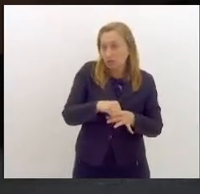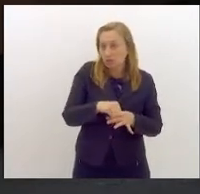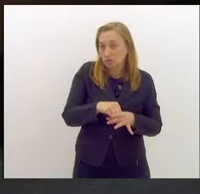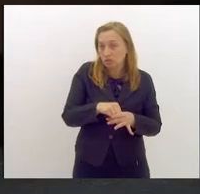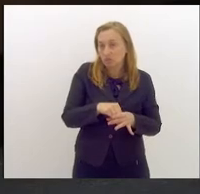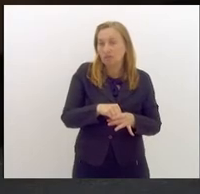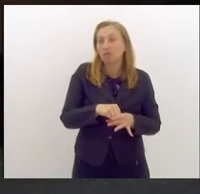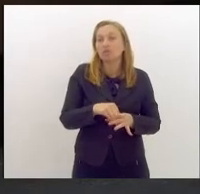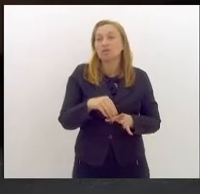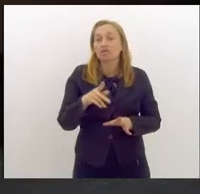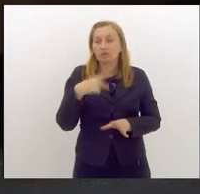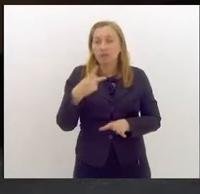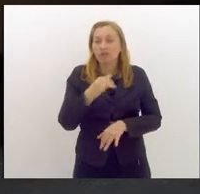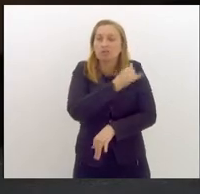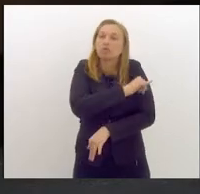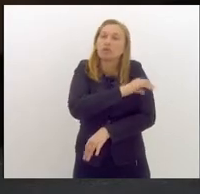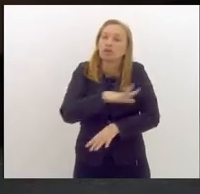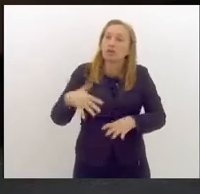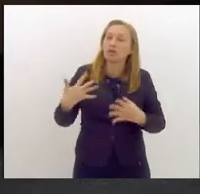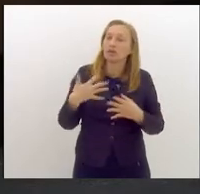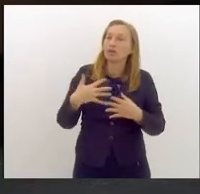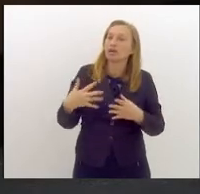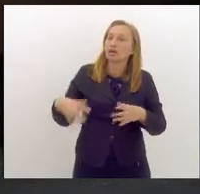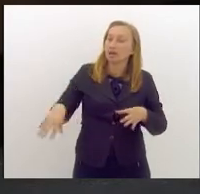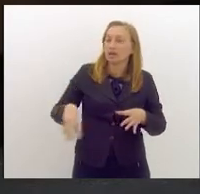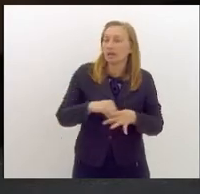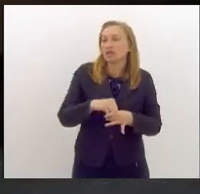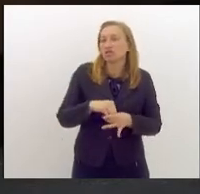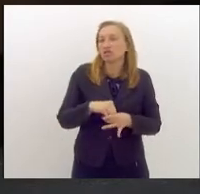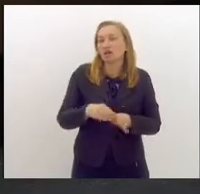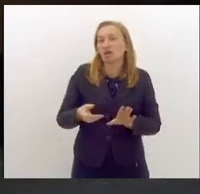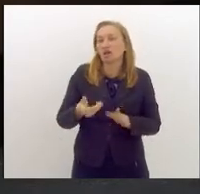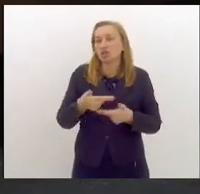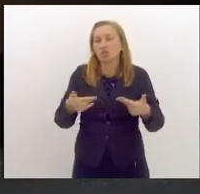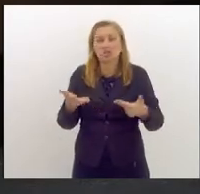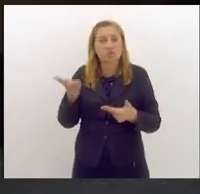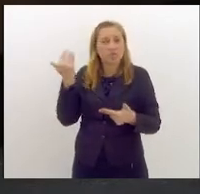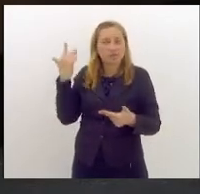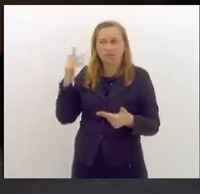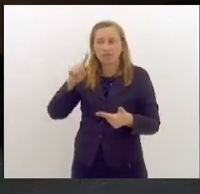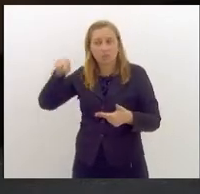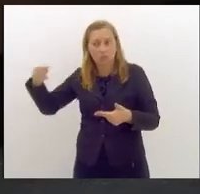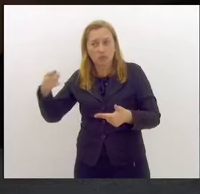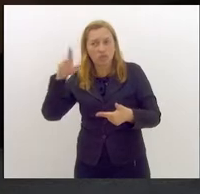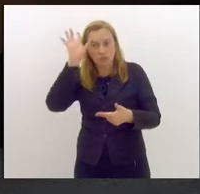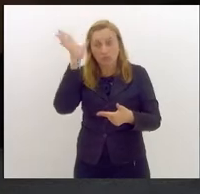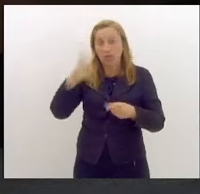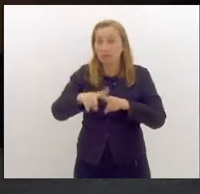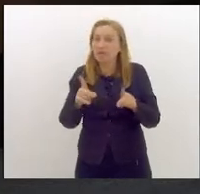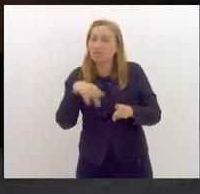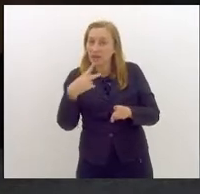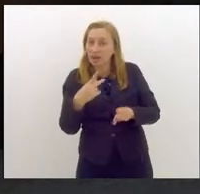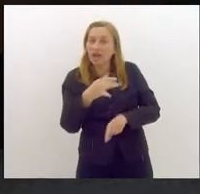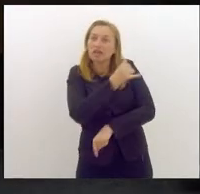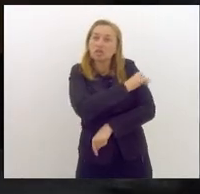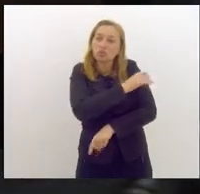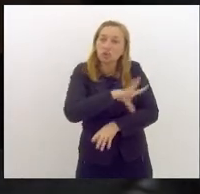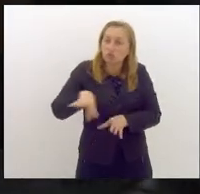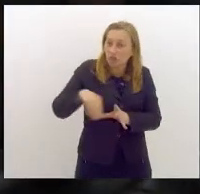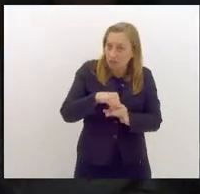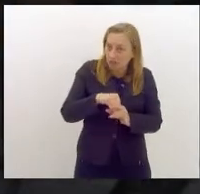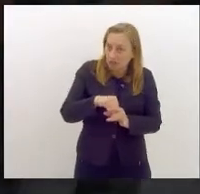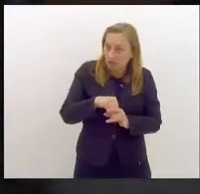dispositivo dizendo que o rio passa a entrar na conta para trás é uma coisa é uma coisa para ver depois mas pelo menos dizer que o Rio está entrando